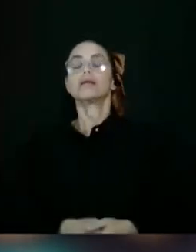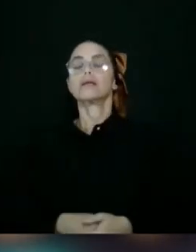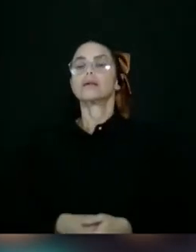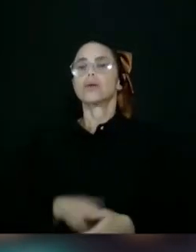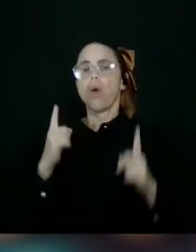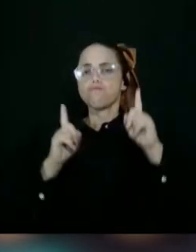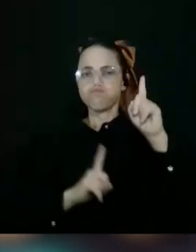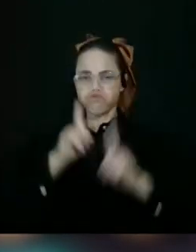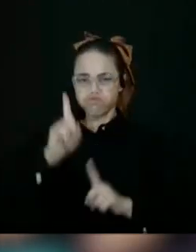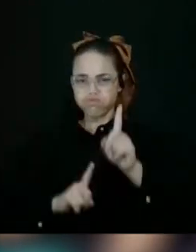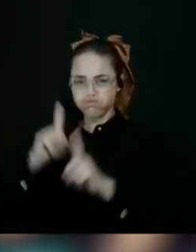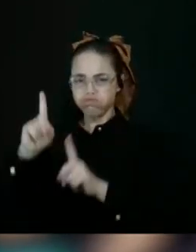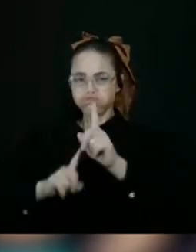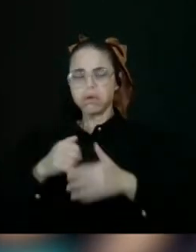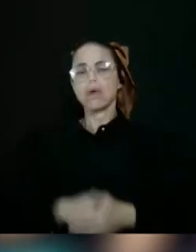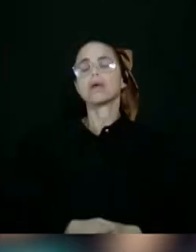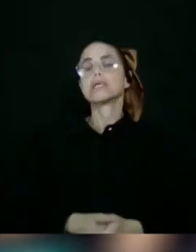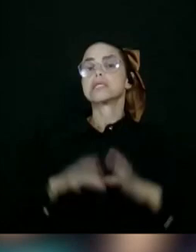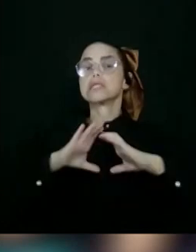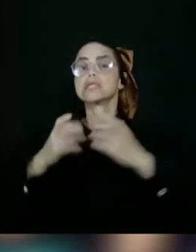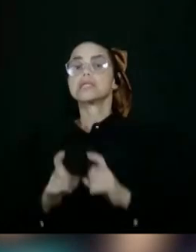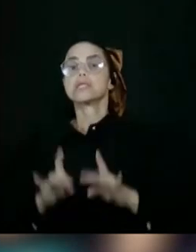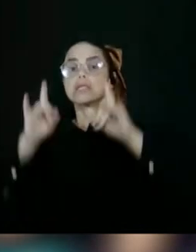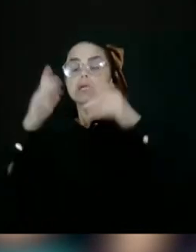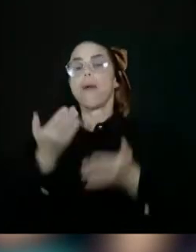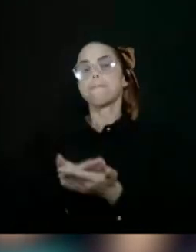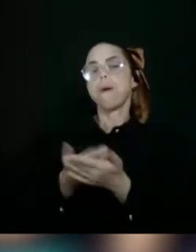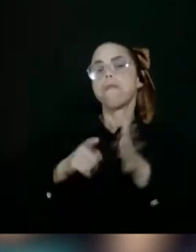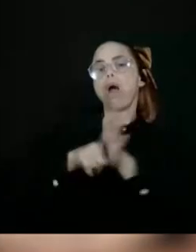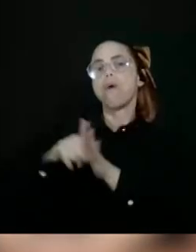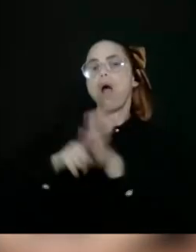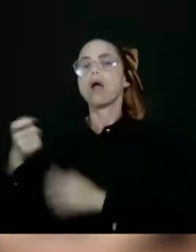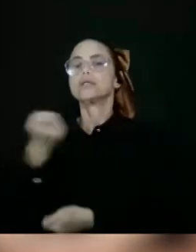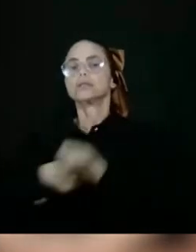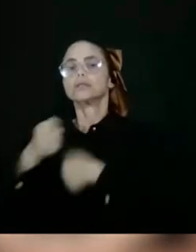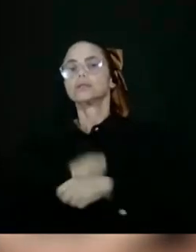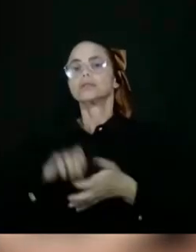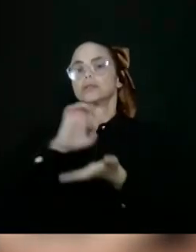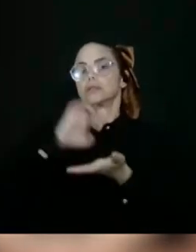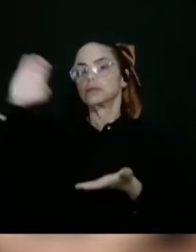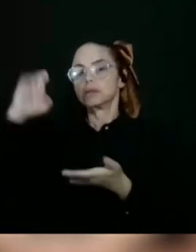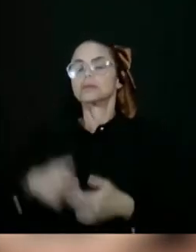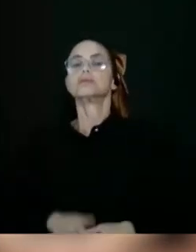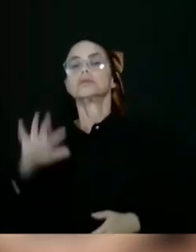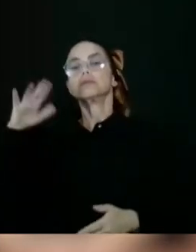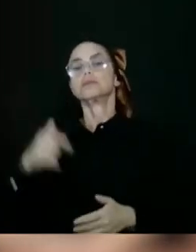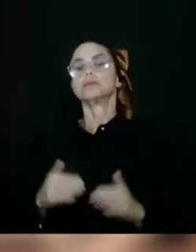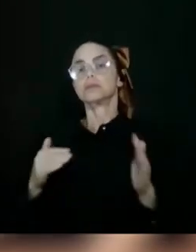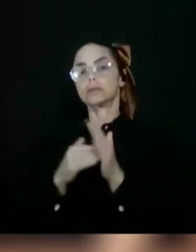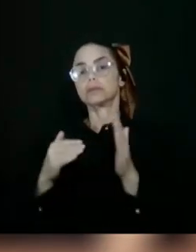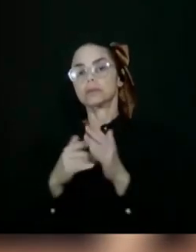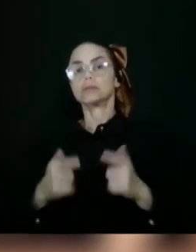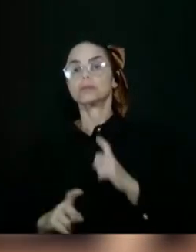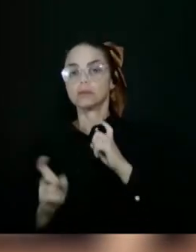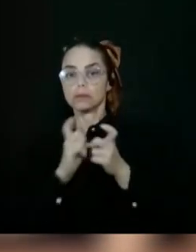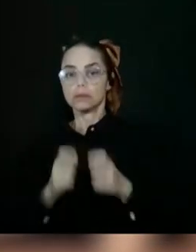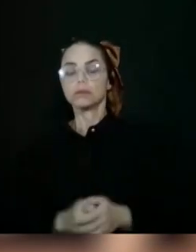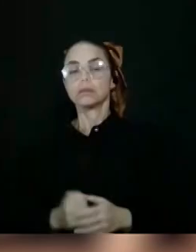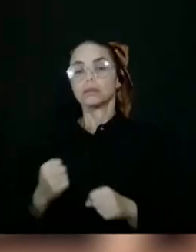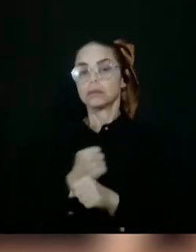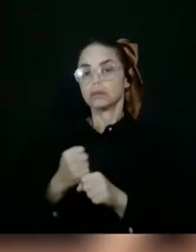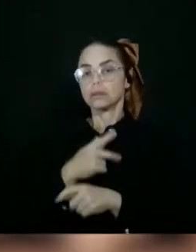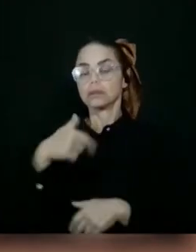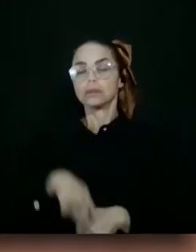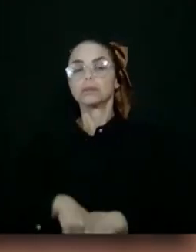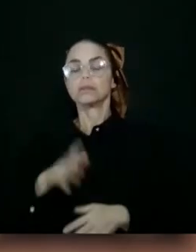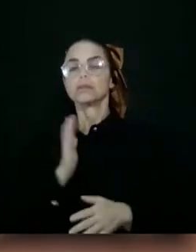competitividade, a Comissão Especial de Estudos do Comércio Exterior realizou a última reunião do ano. E quem presidiu